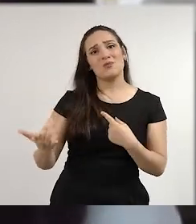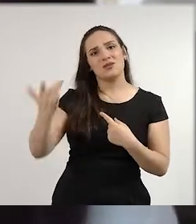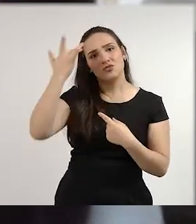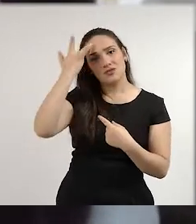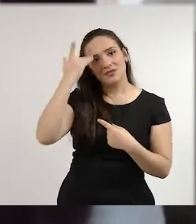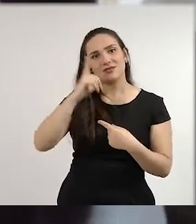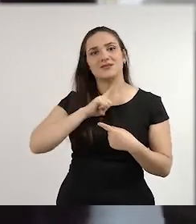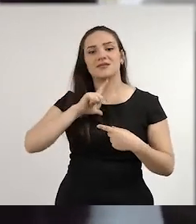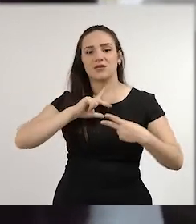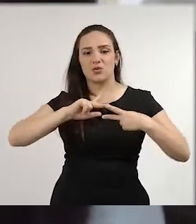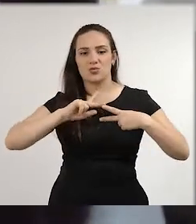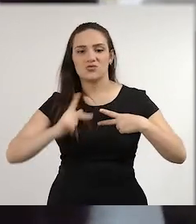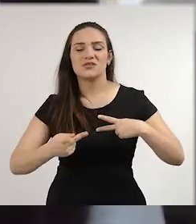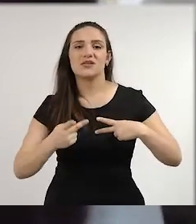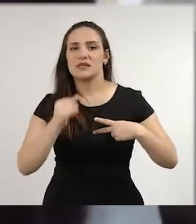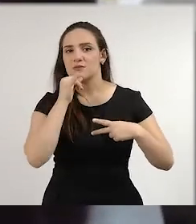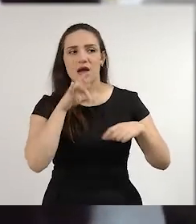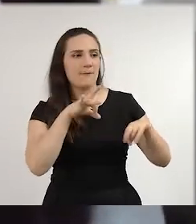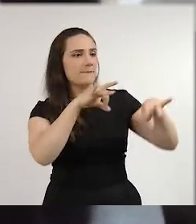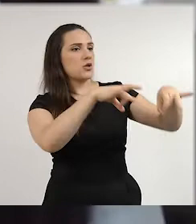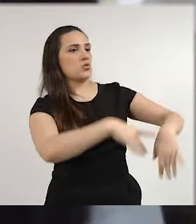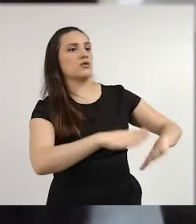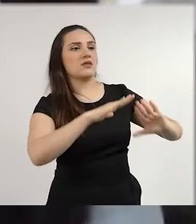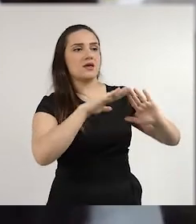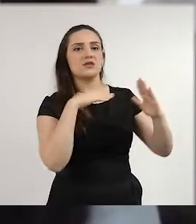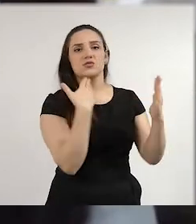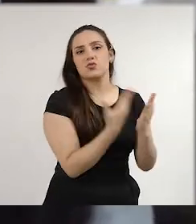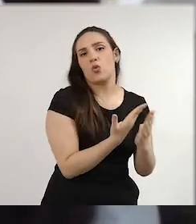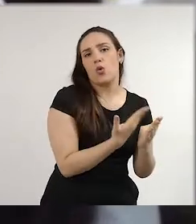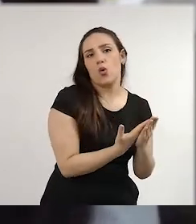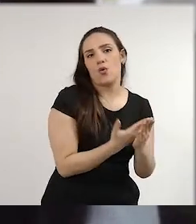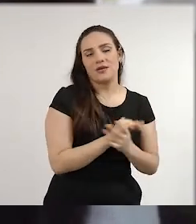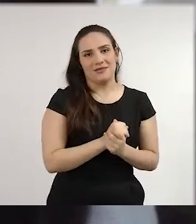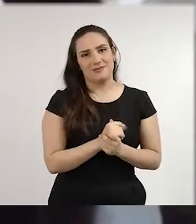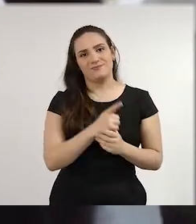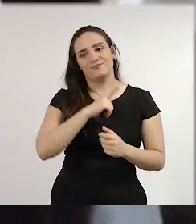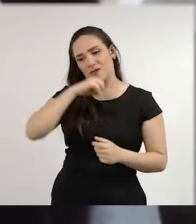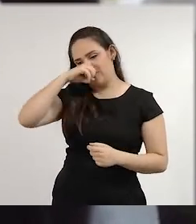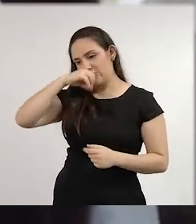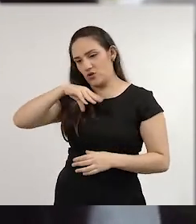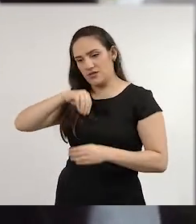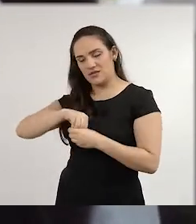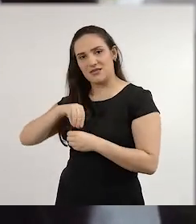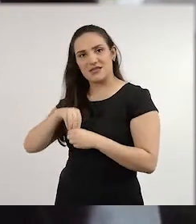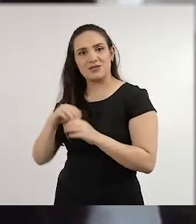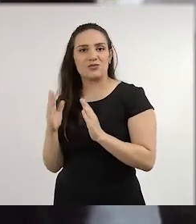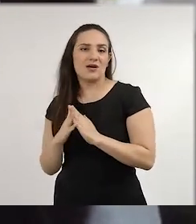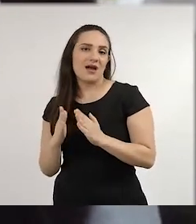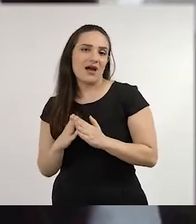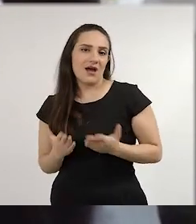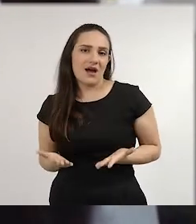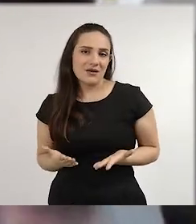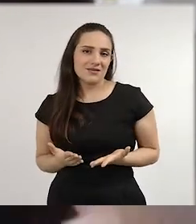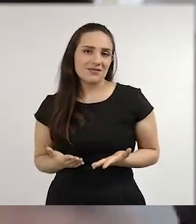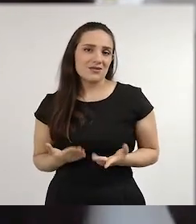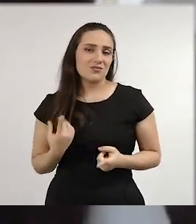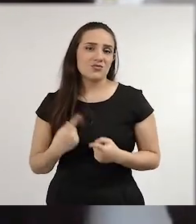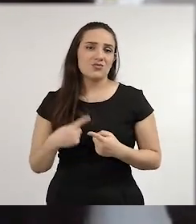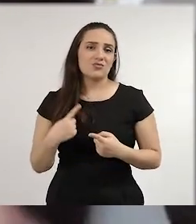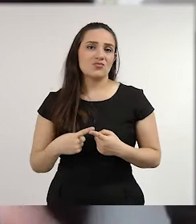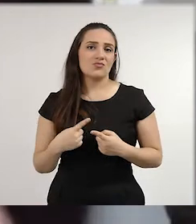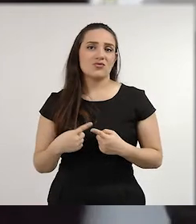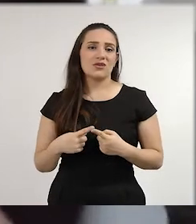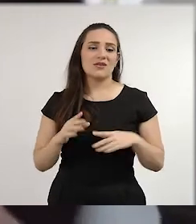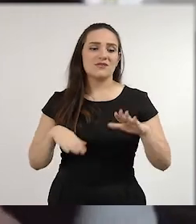traz consequências de evasão escolar, né? De violência doméstica, porque não importa se é o